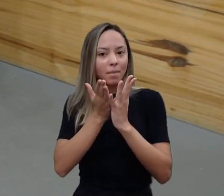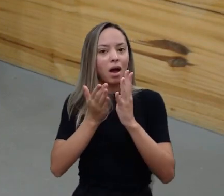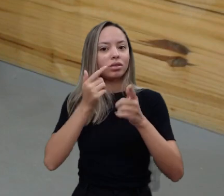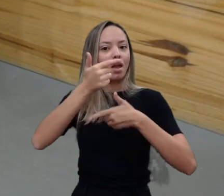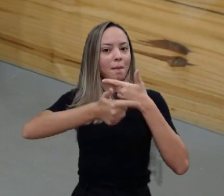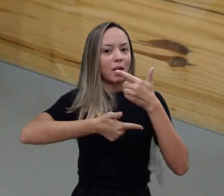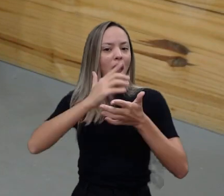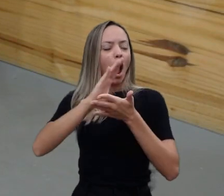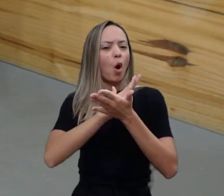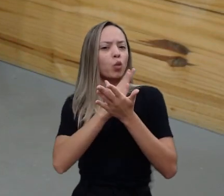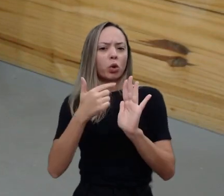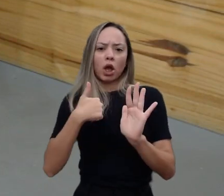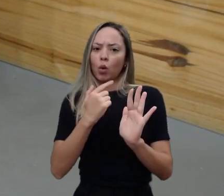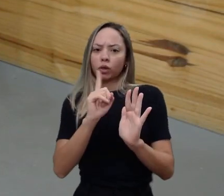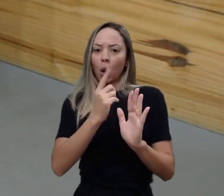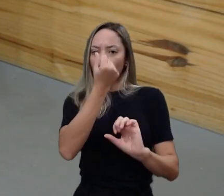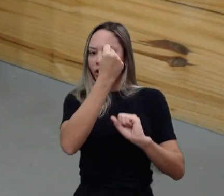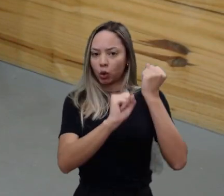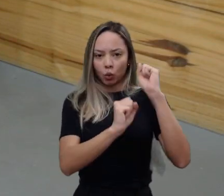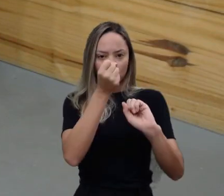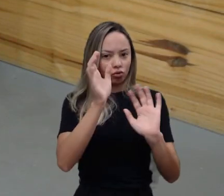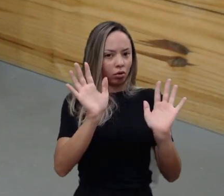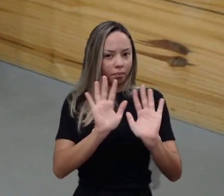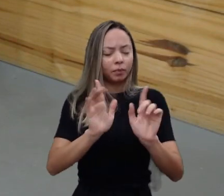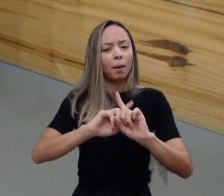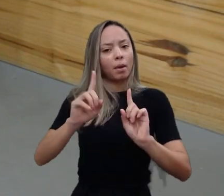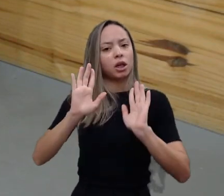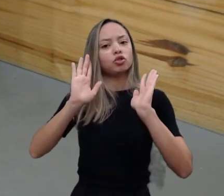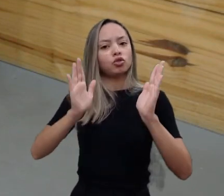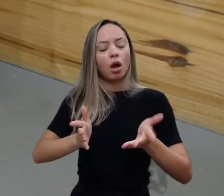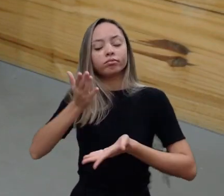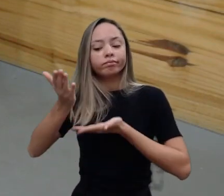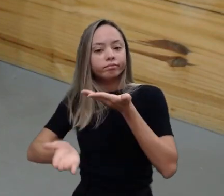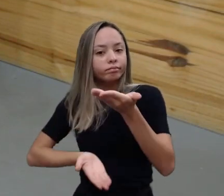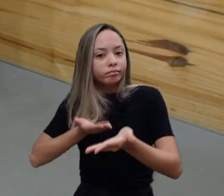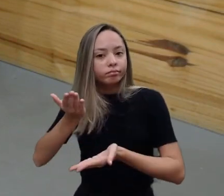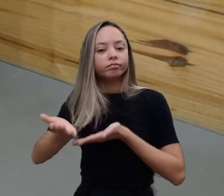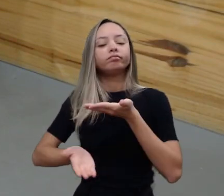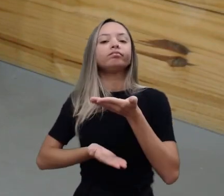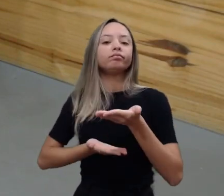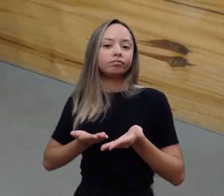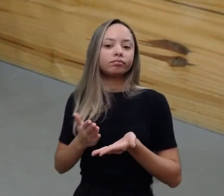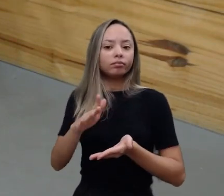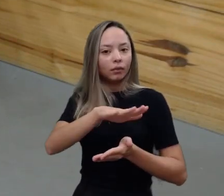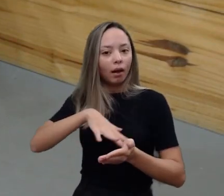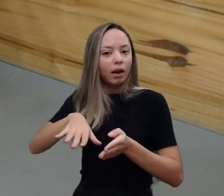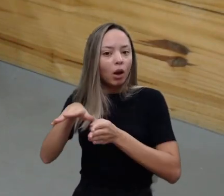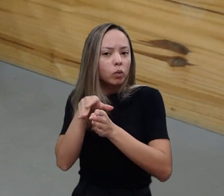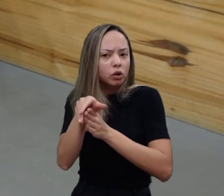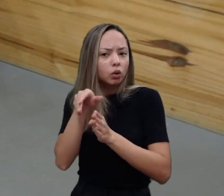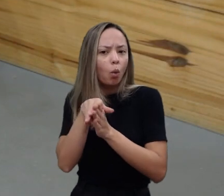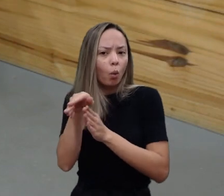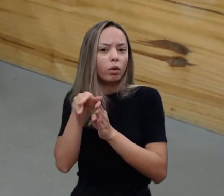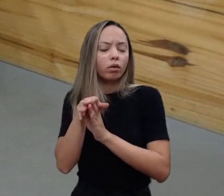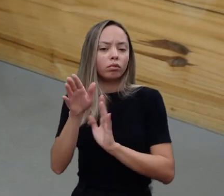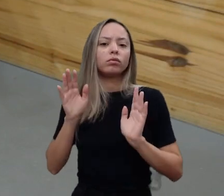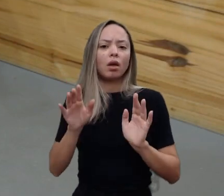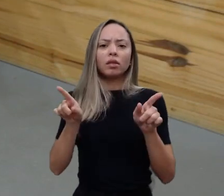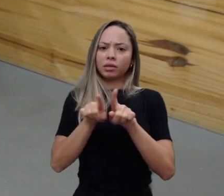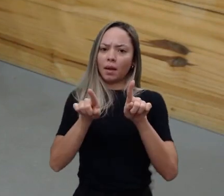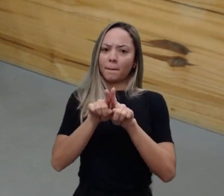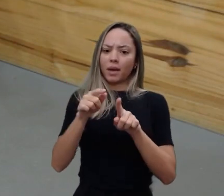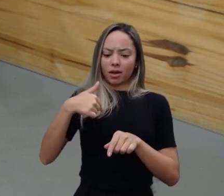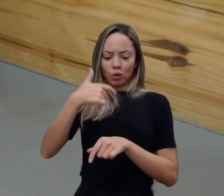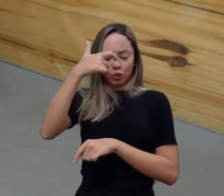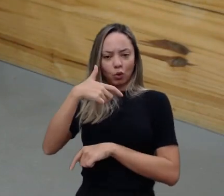indústria, né? Você sabe a minha história. Sim. Eu fui da prestação de serviço, eu trabalhei com consultoria, atuo de certa forma com a prestação